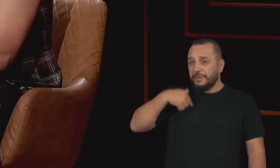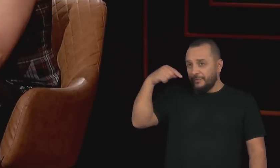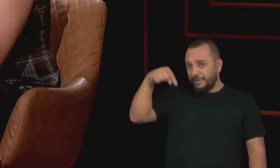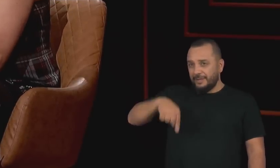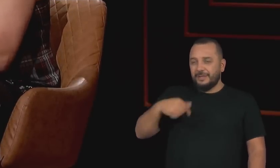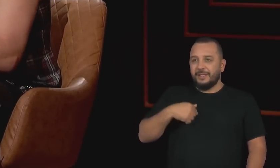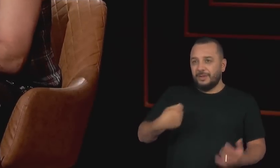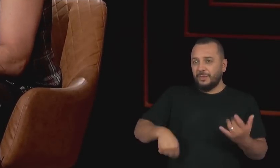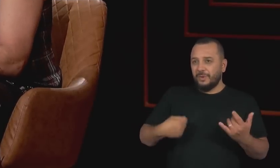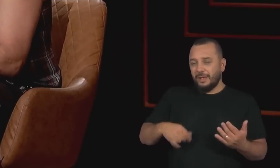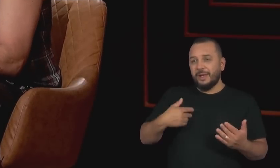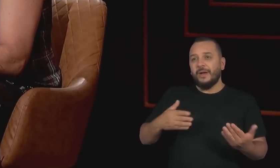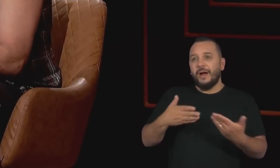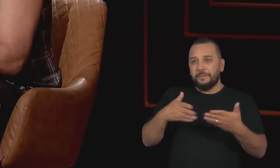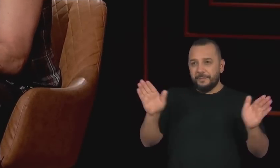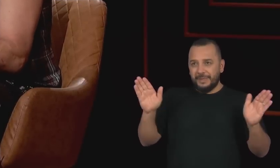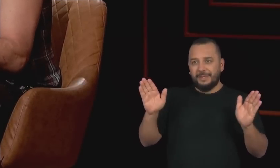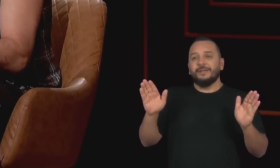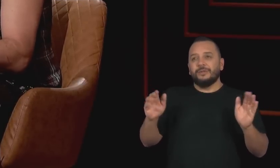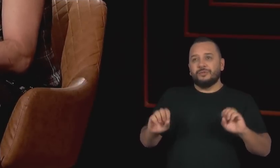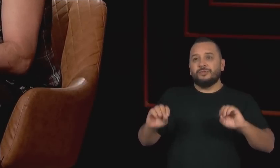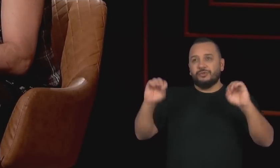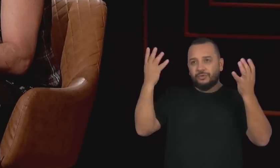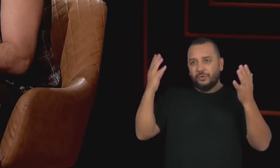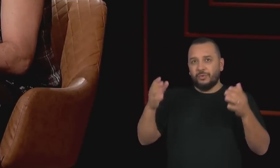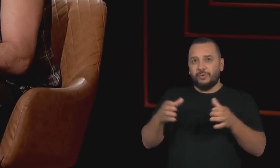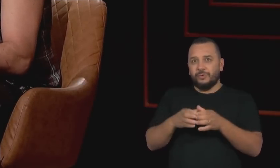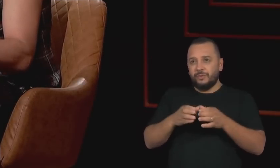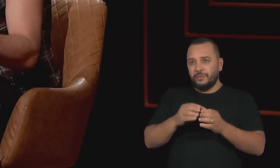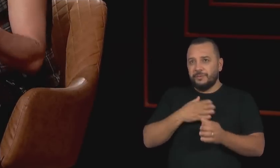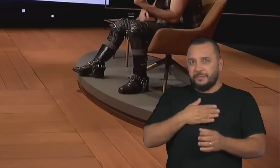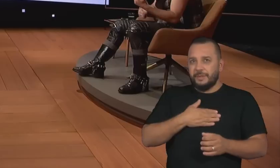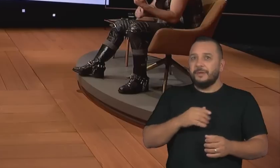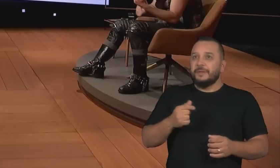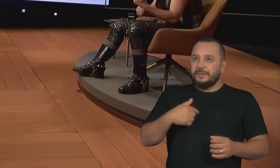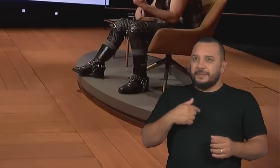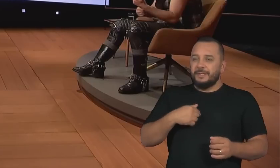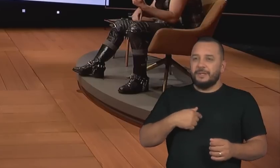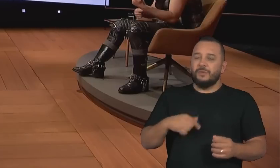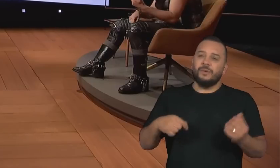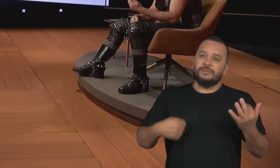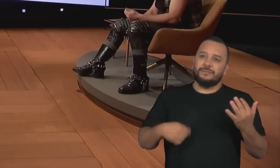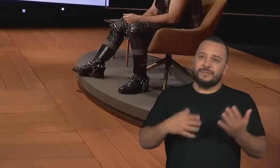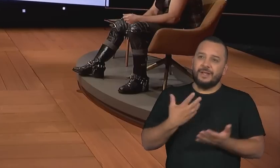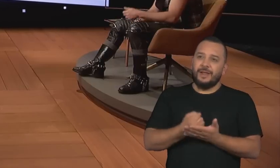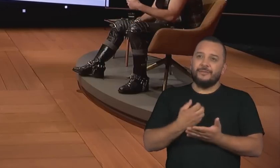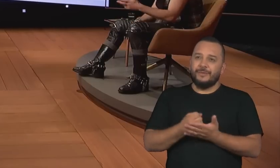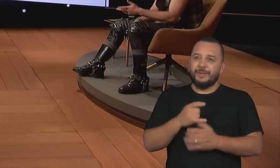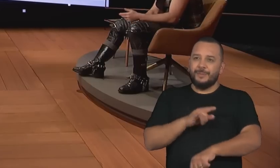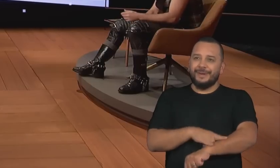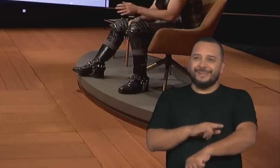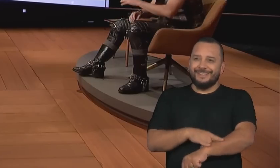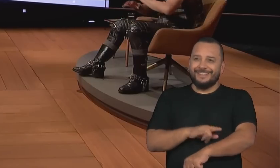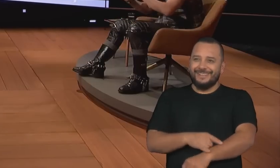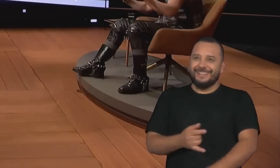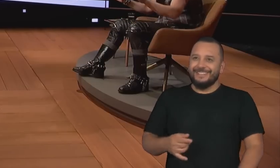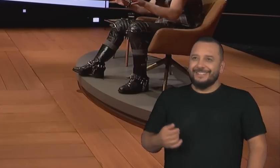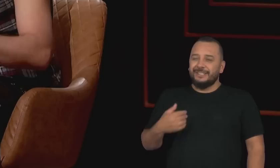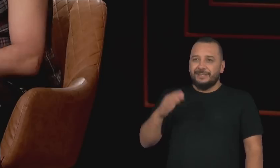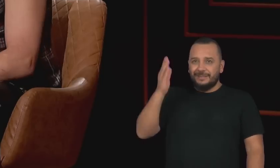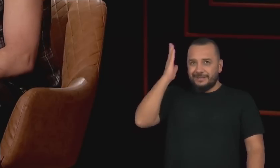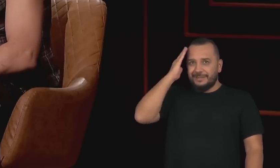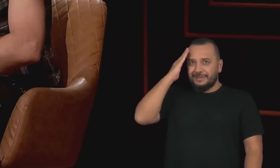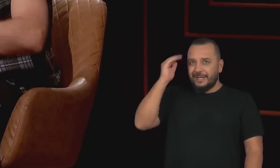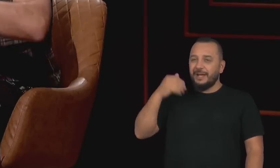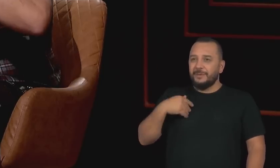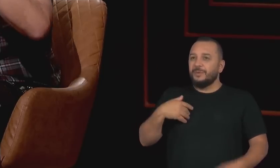Ramones com a minha banda, essa música estava no álbum. Eu gravei ela num banheiro, né? Na casa do Eugene, um dos maiores traficantes